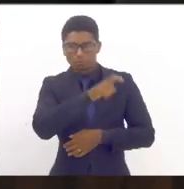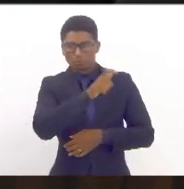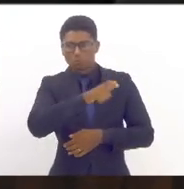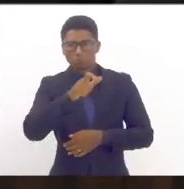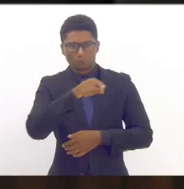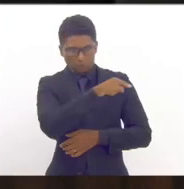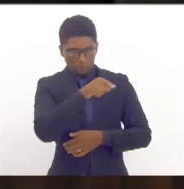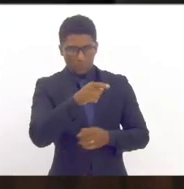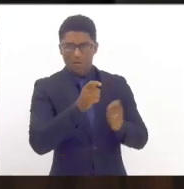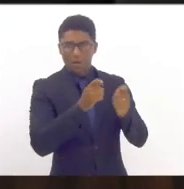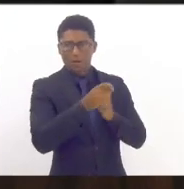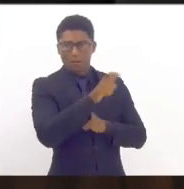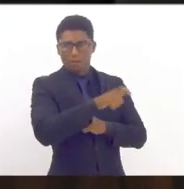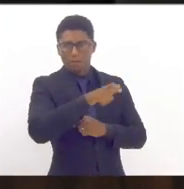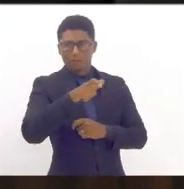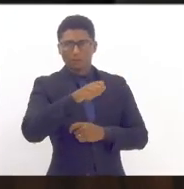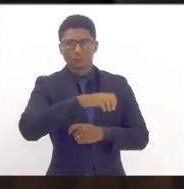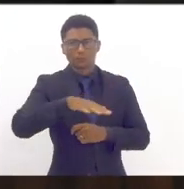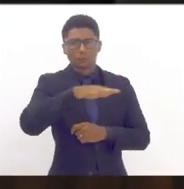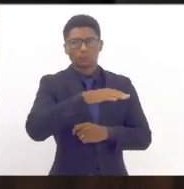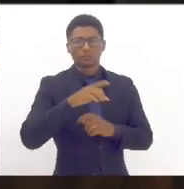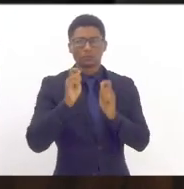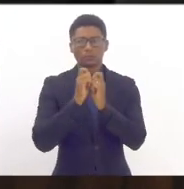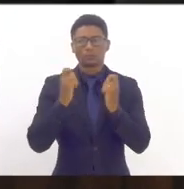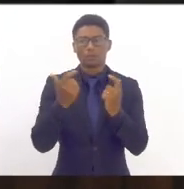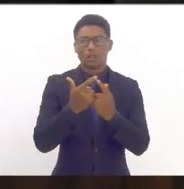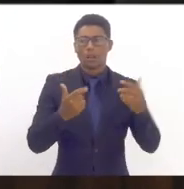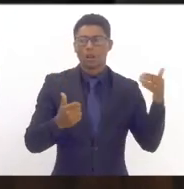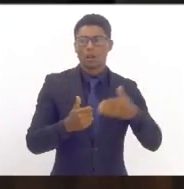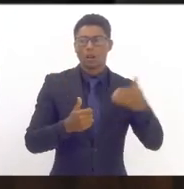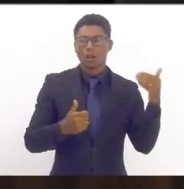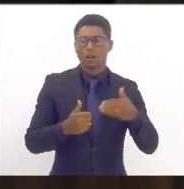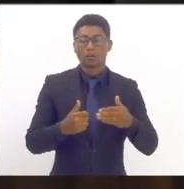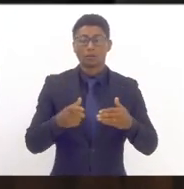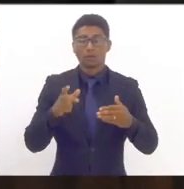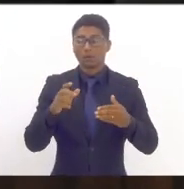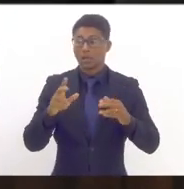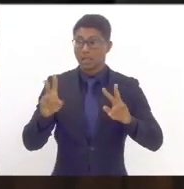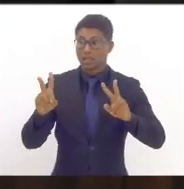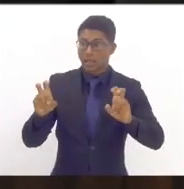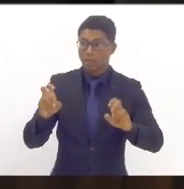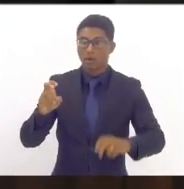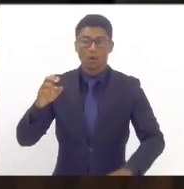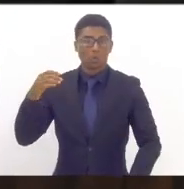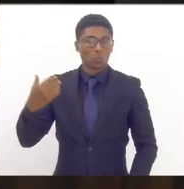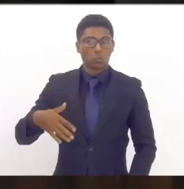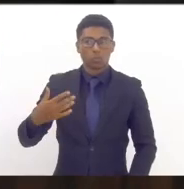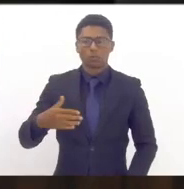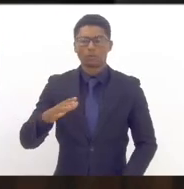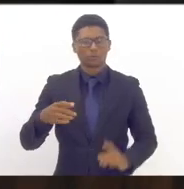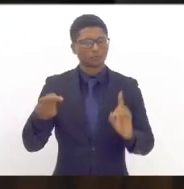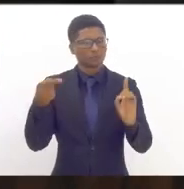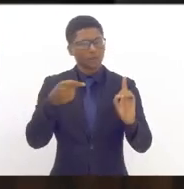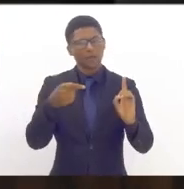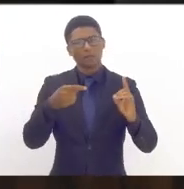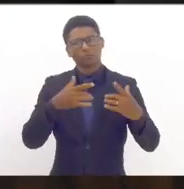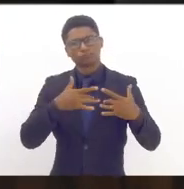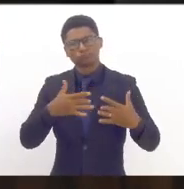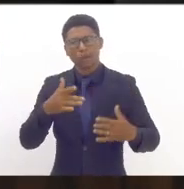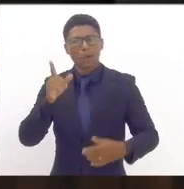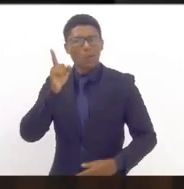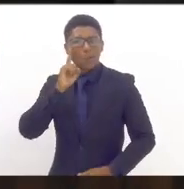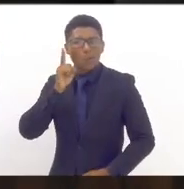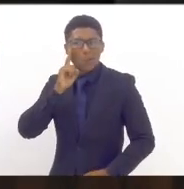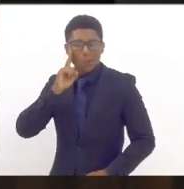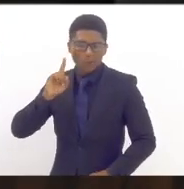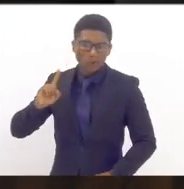da grande imprensa virem à casa quando havia algum assunto polêmico na ordem do dia, mas o Pedro passou a se dedicar diariamente